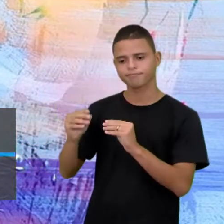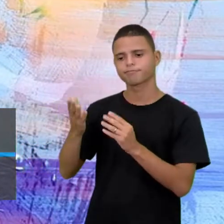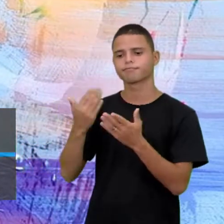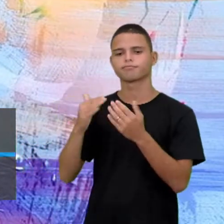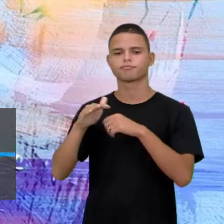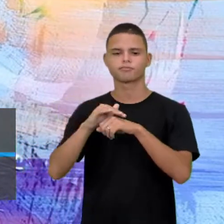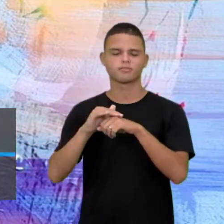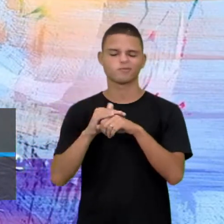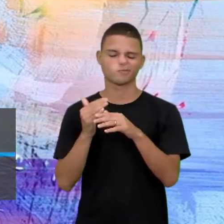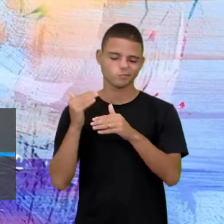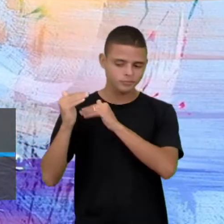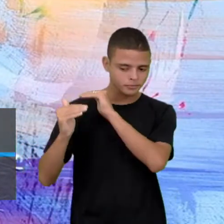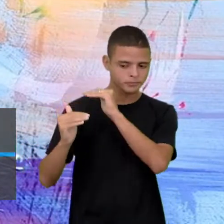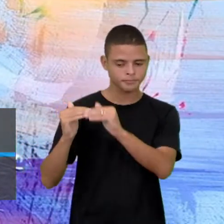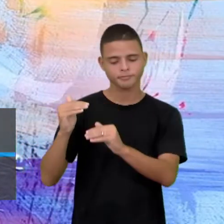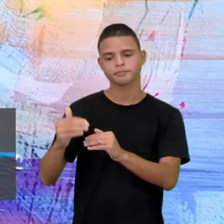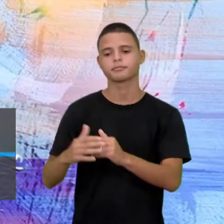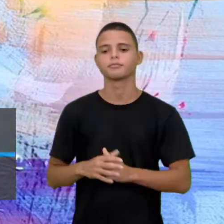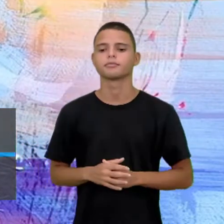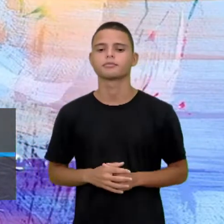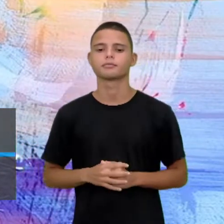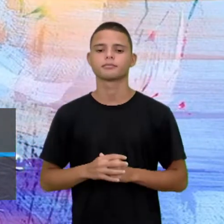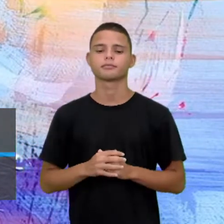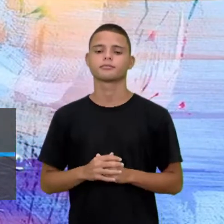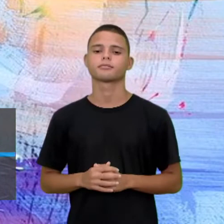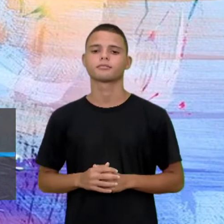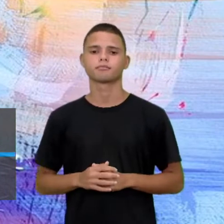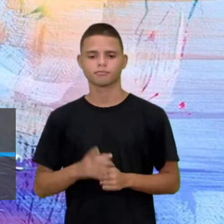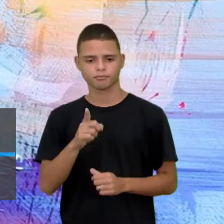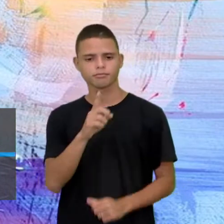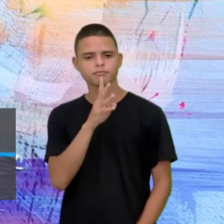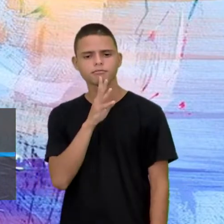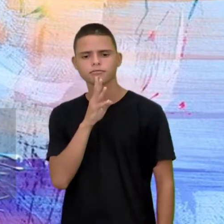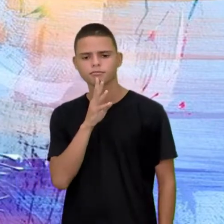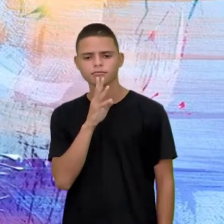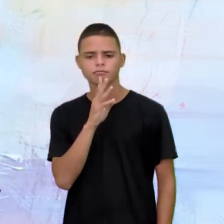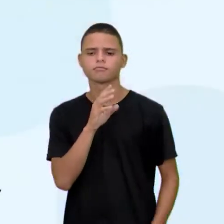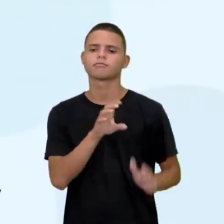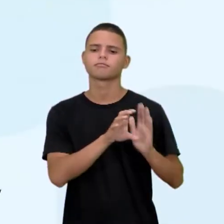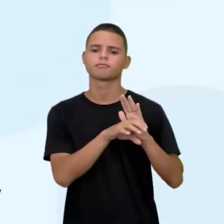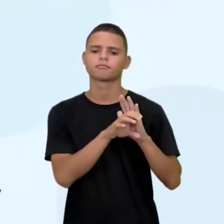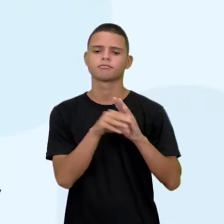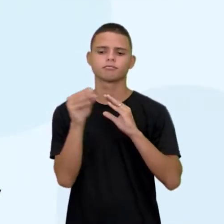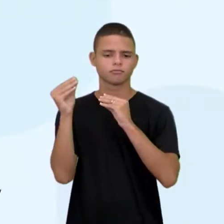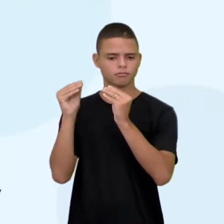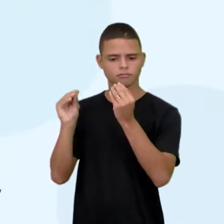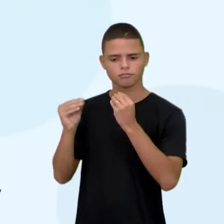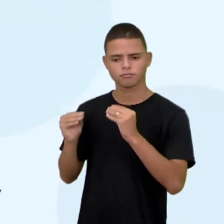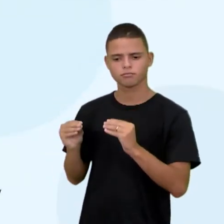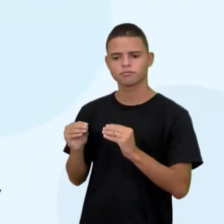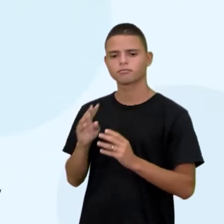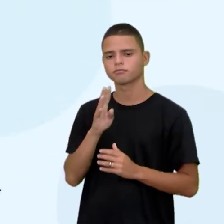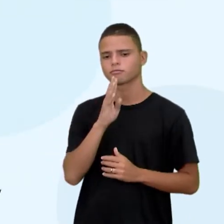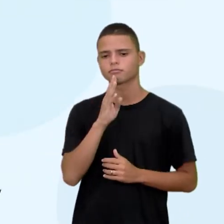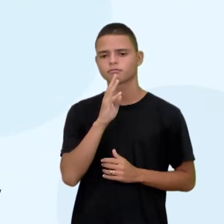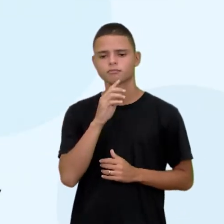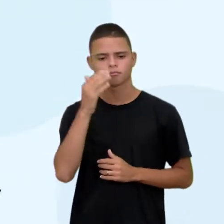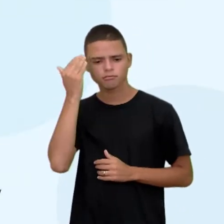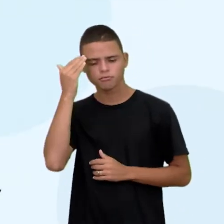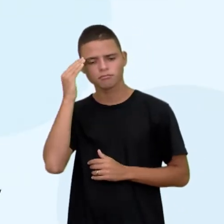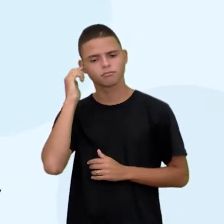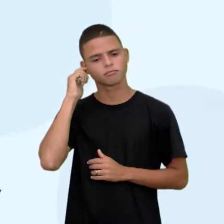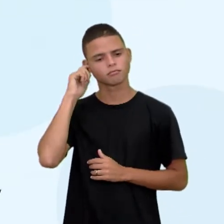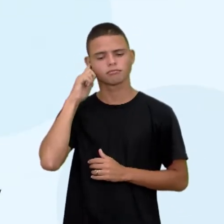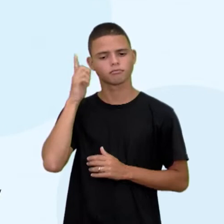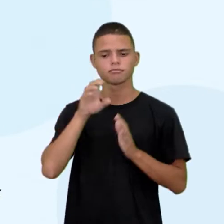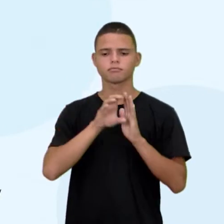ao longo da nossa aula, tá certo, gente? E você, conhece o conceito de design? Você conhece, Pro Mauro? Entende alguma coisa